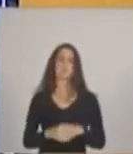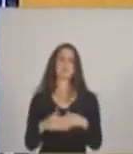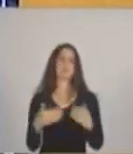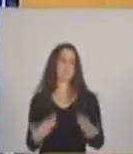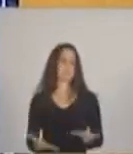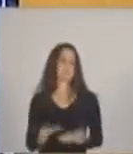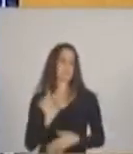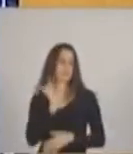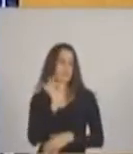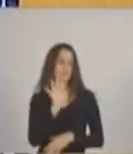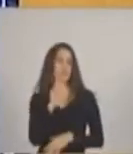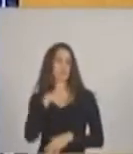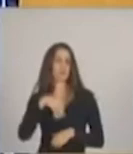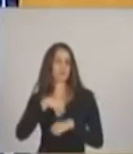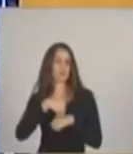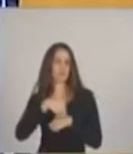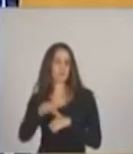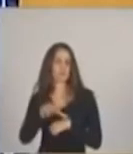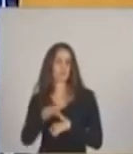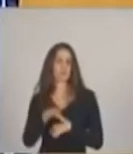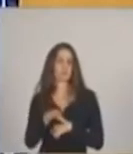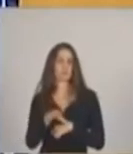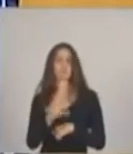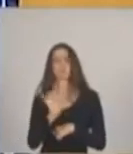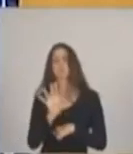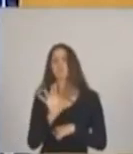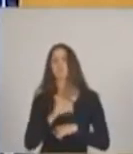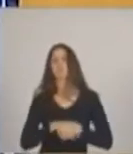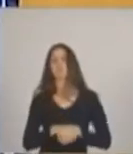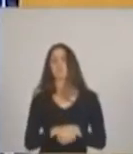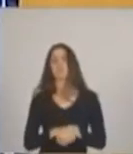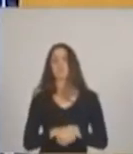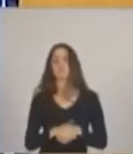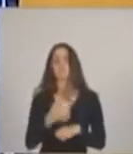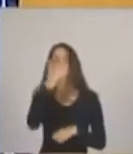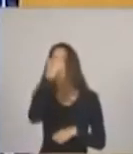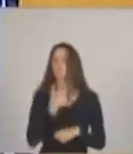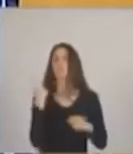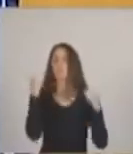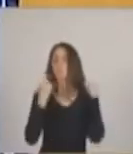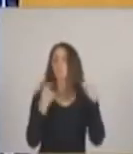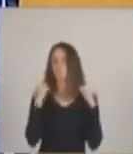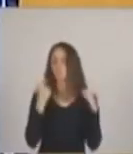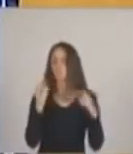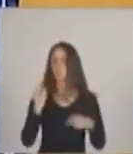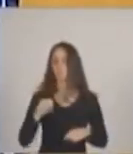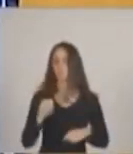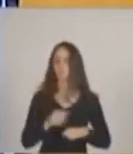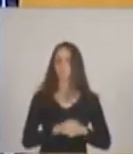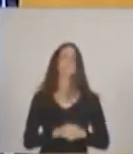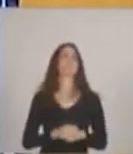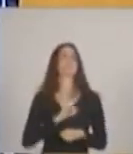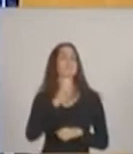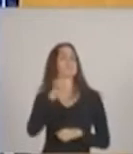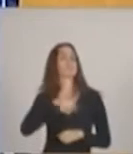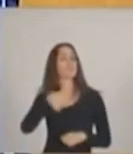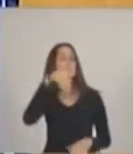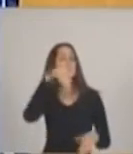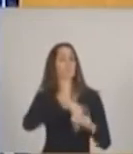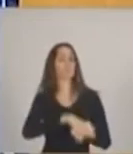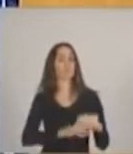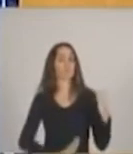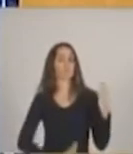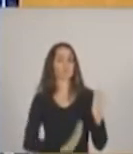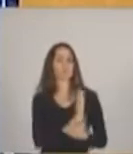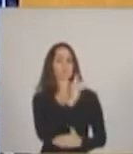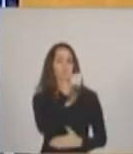para fazer essa ponderação desta minha preocupação, se nós efetivamente votamos